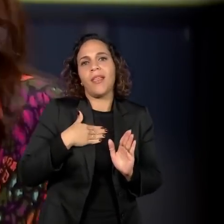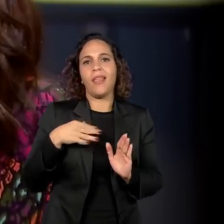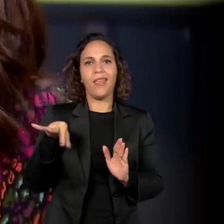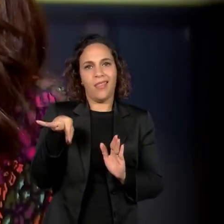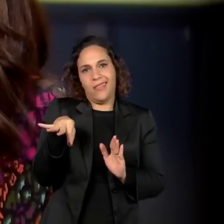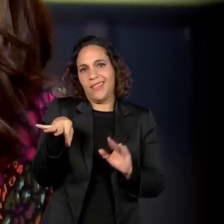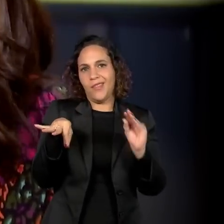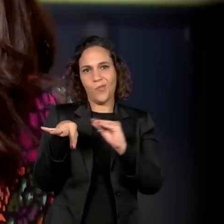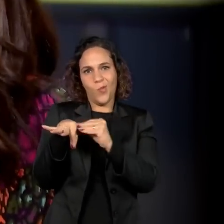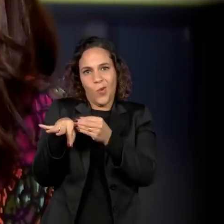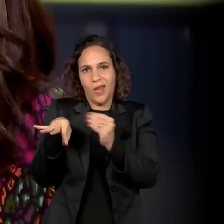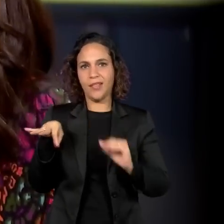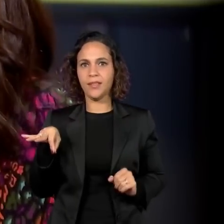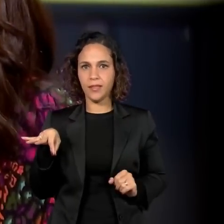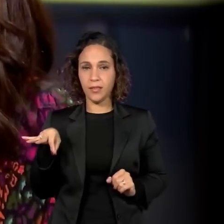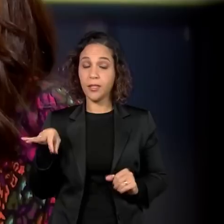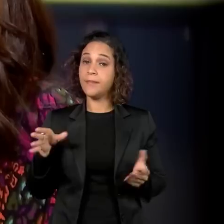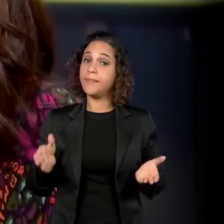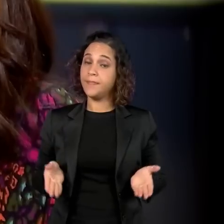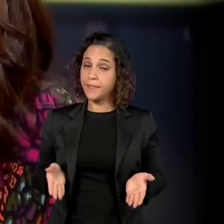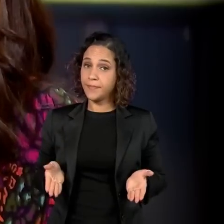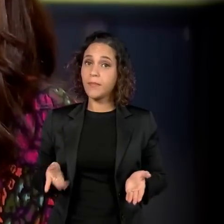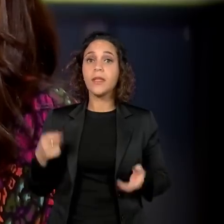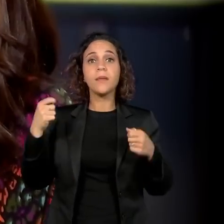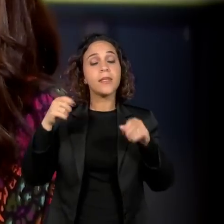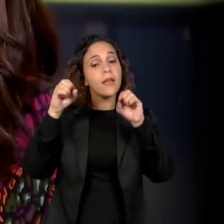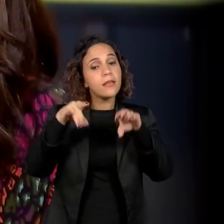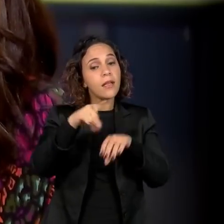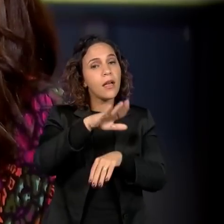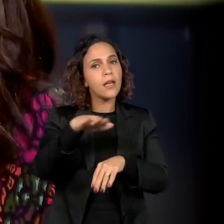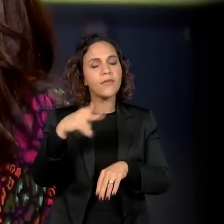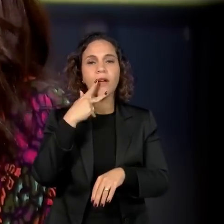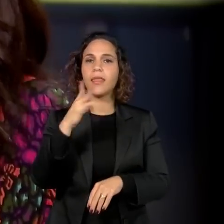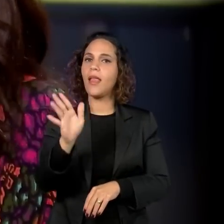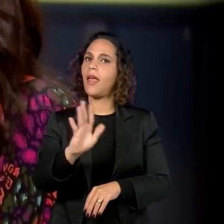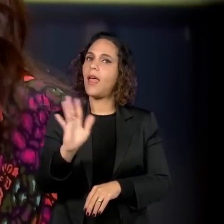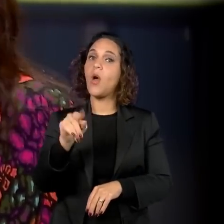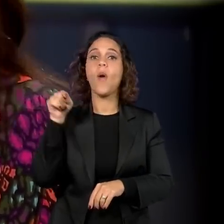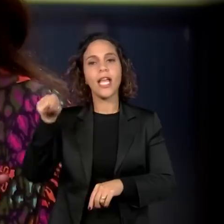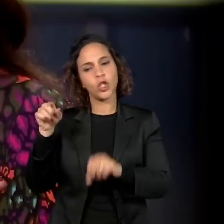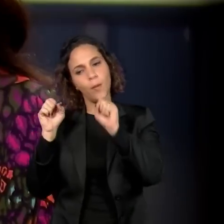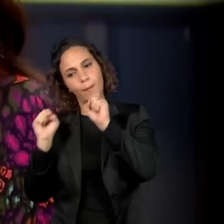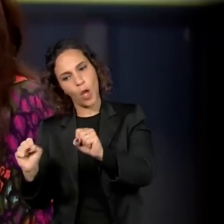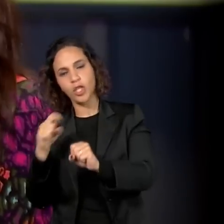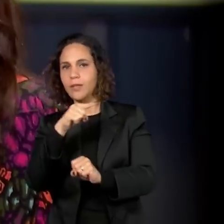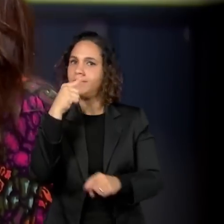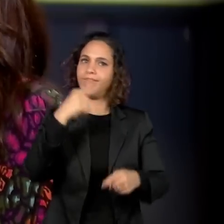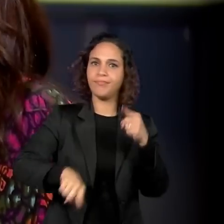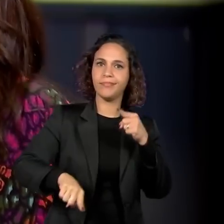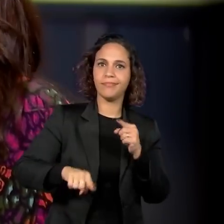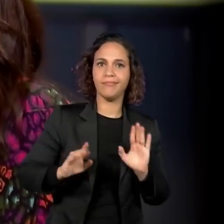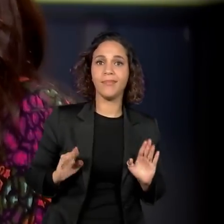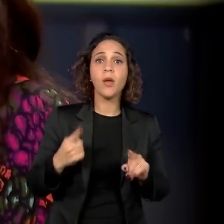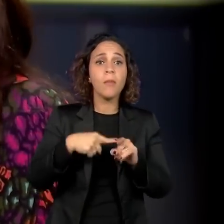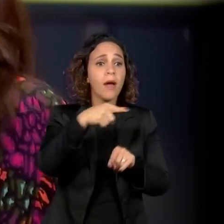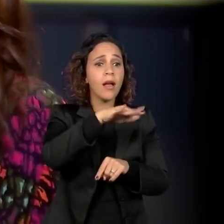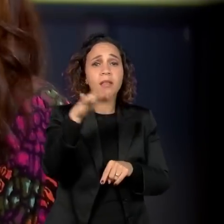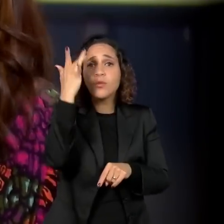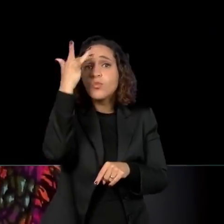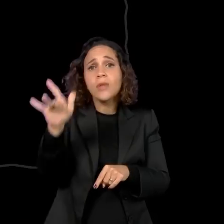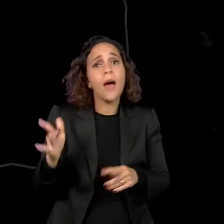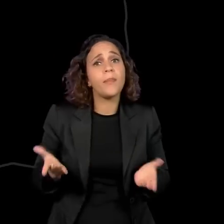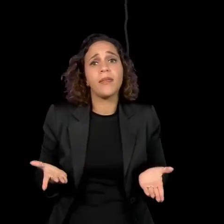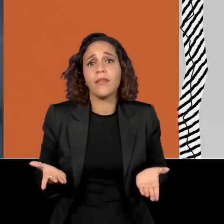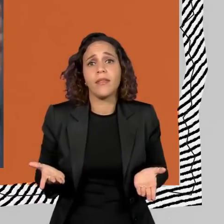vulva. Então, é preciso que essa criança seja informada do que pode e o que não pode, porque a criança não tem essa régua. Ela não tem essa